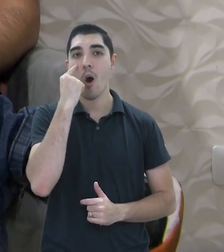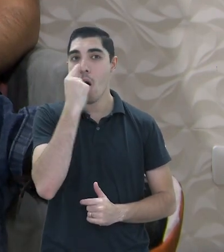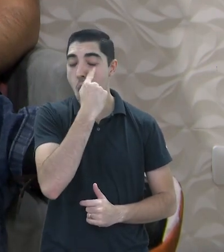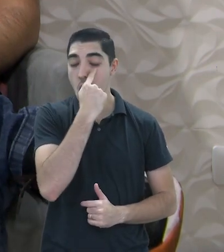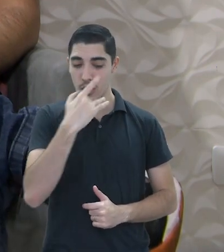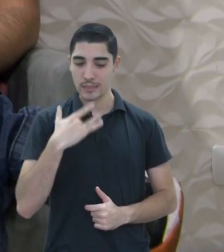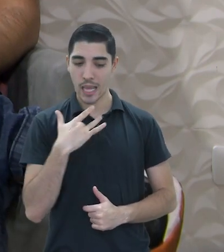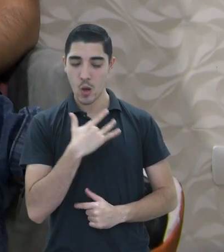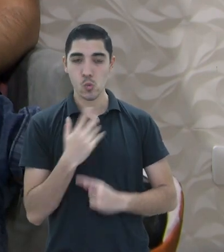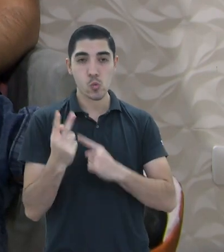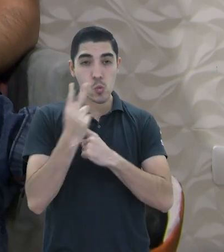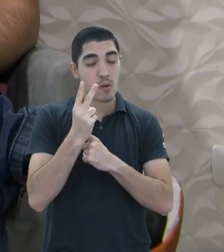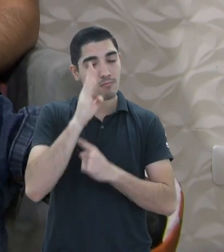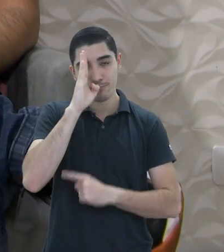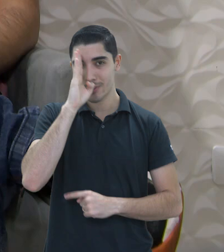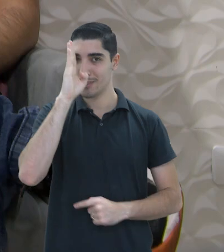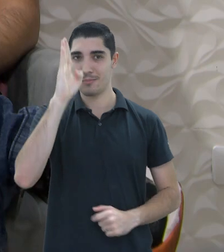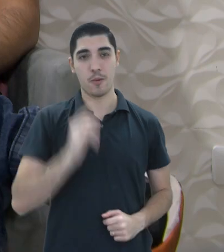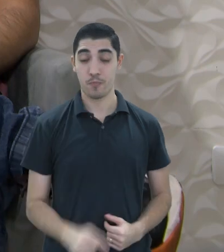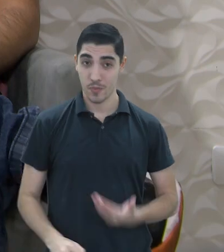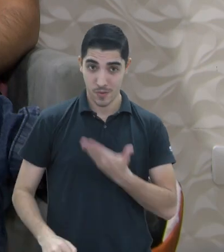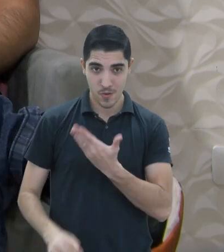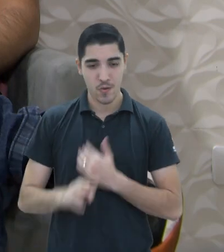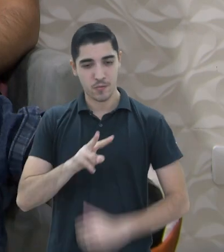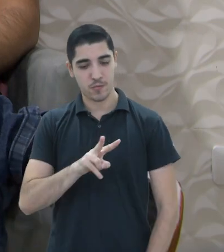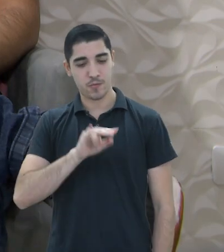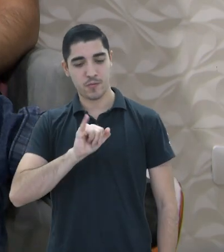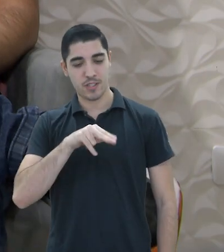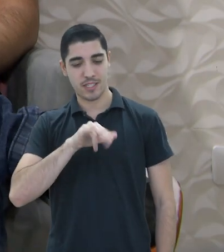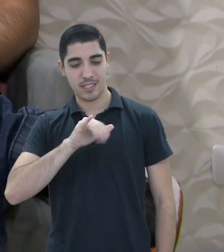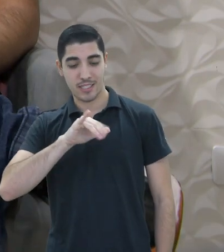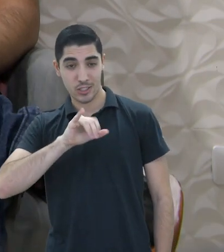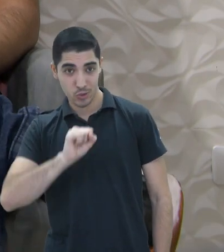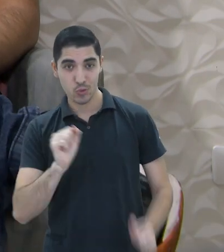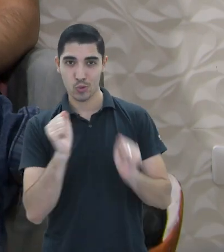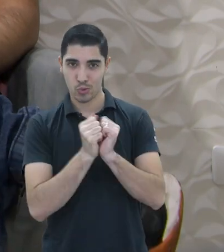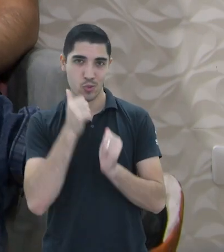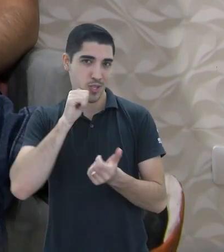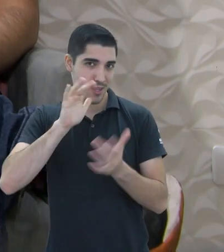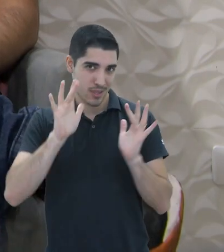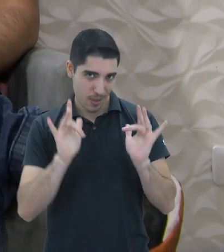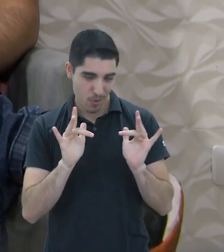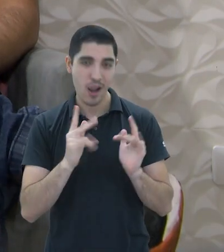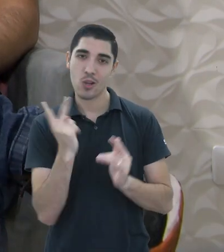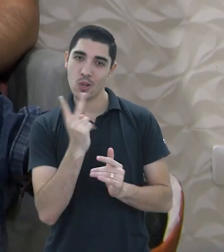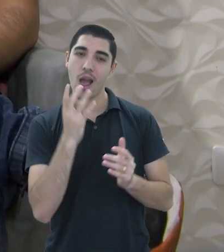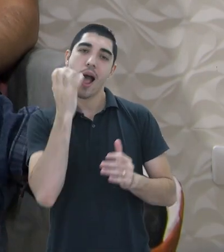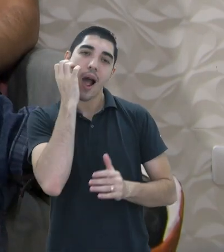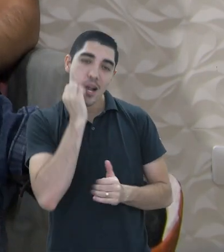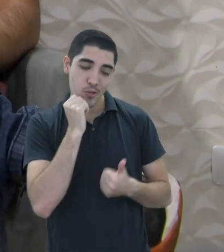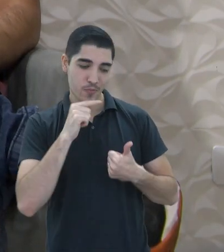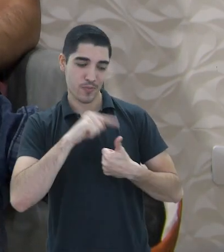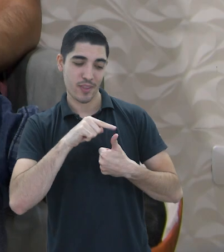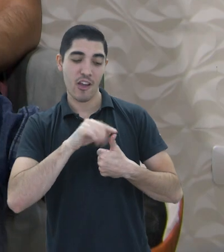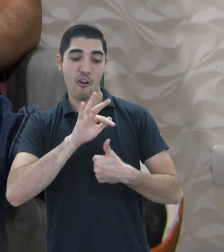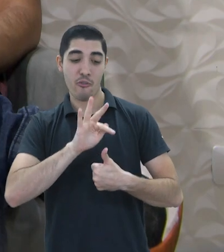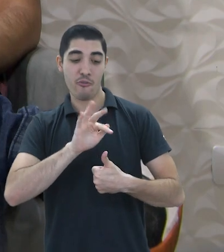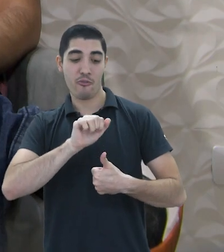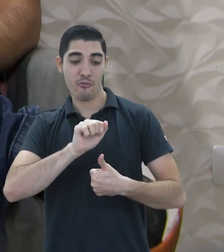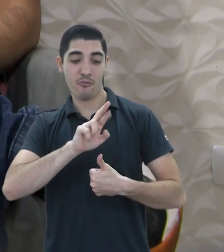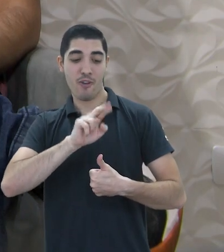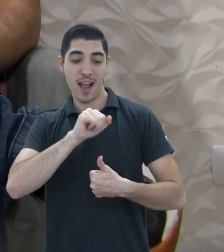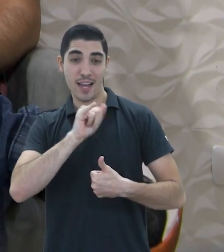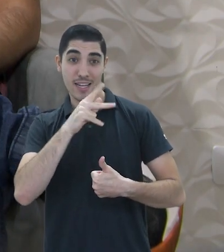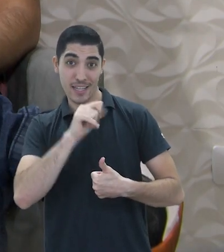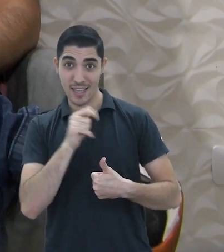olhos como protagonista. O Vinícius já adotou junto com a namorada, né, a Farinha, que está no colo dele, e a Farofa, que está